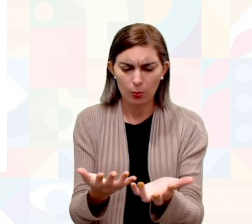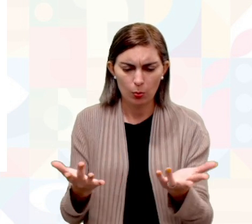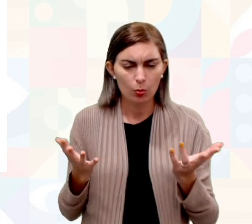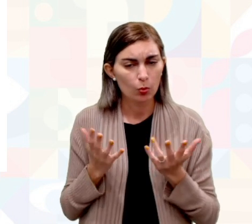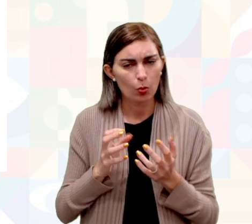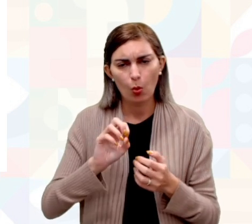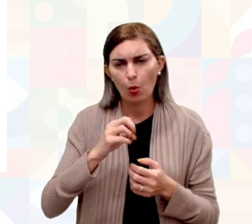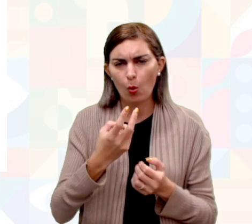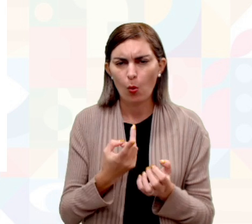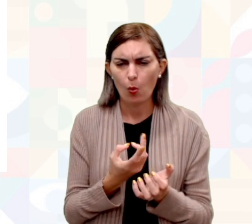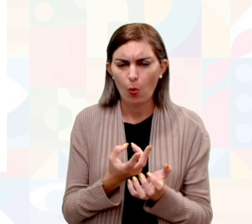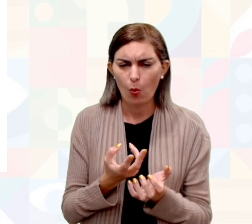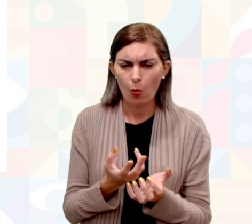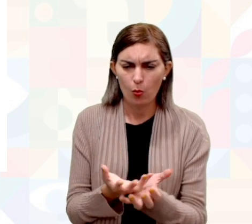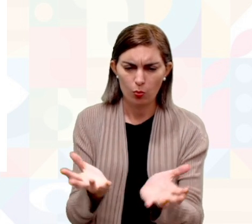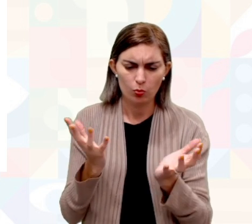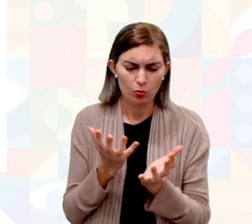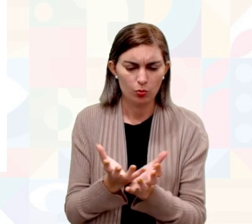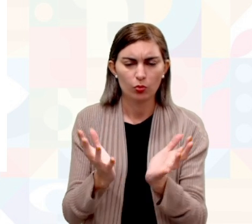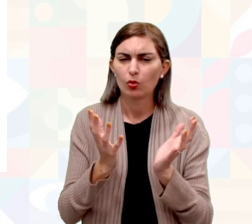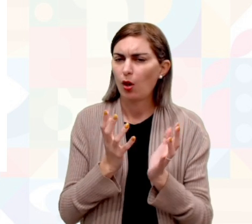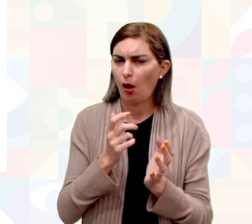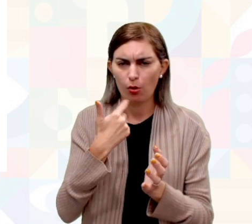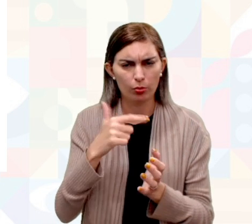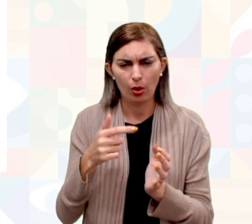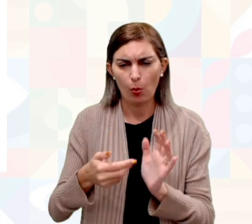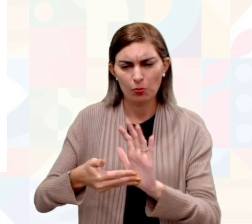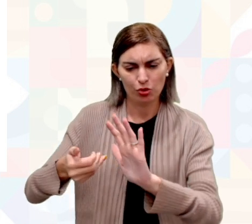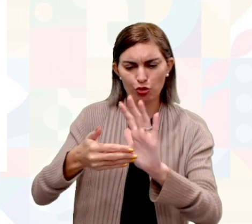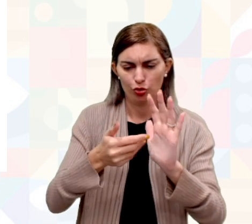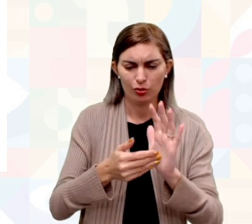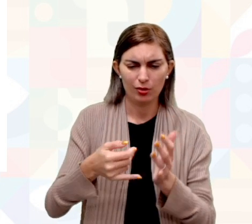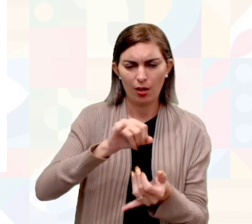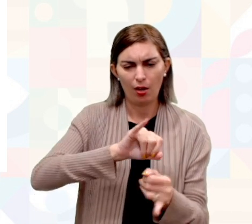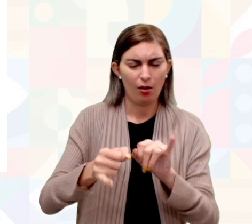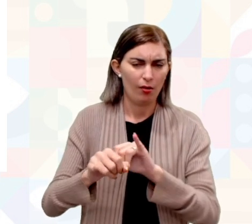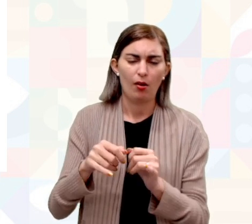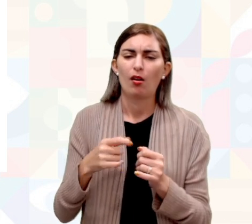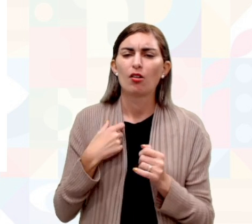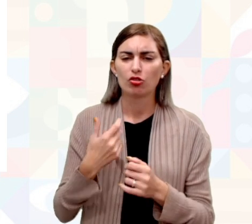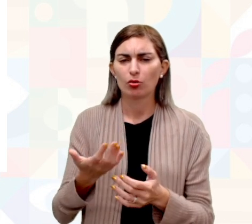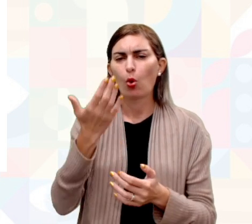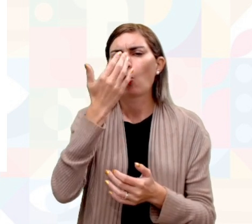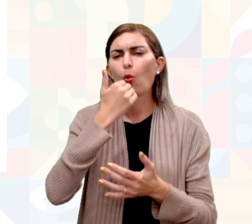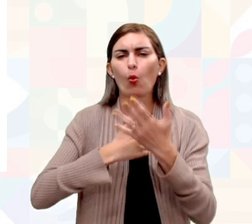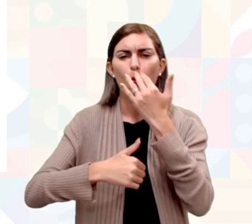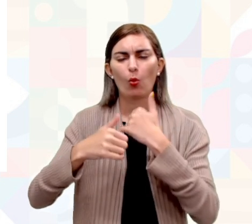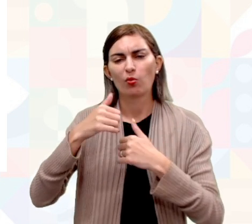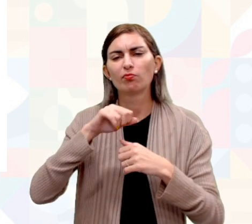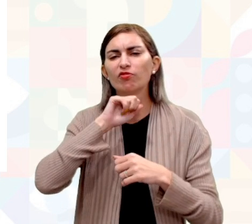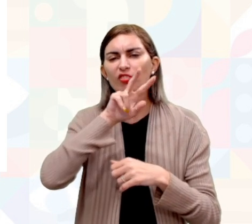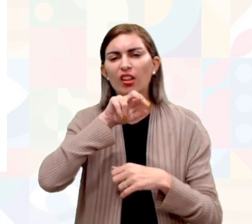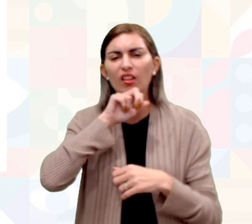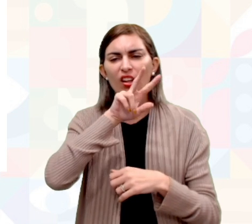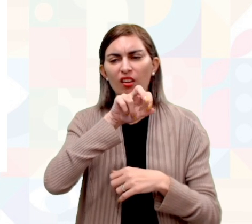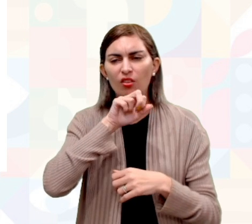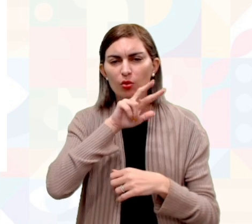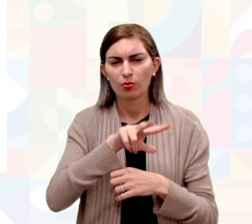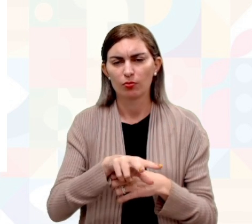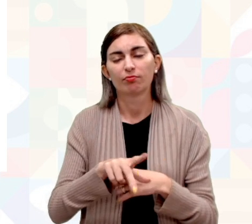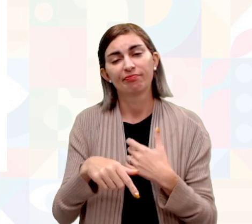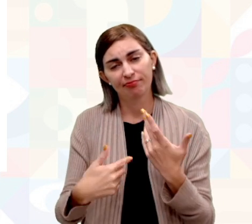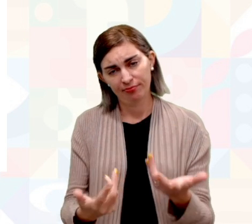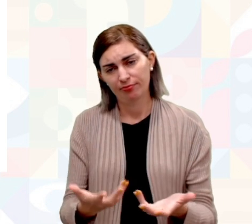há hortaliças que a gente não tem como eliminar, esse produto, e a gente acaba ingerindo veneno. Então, através do